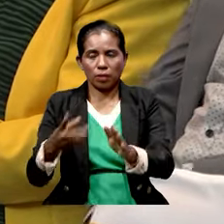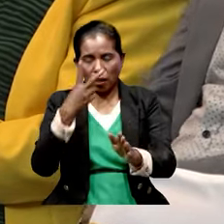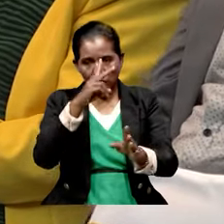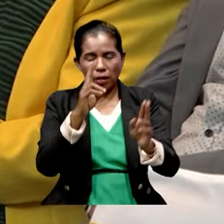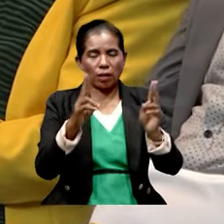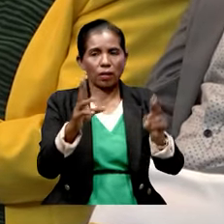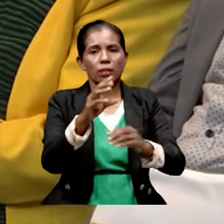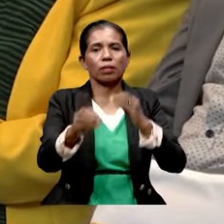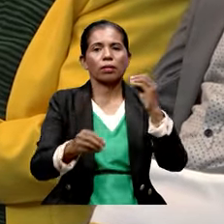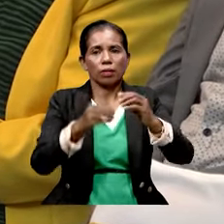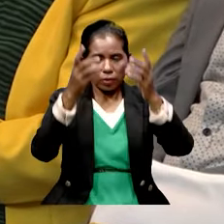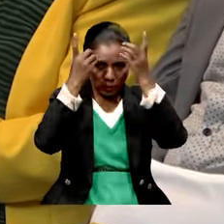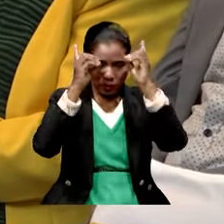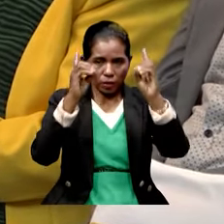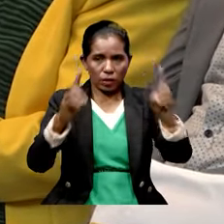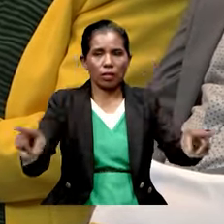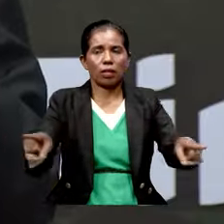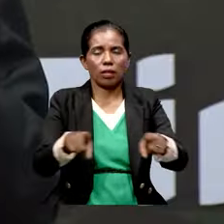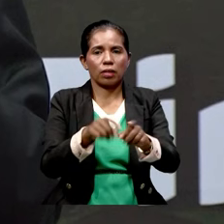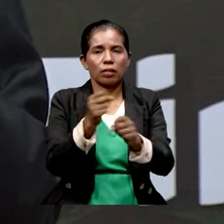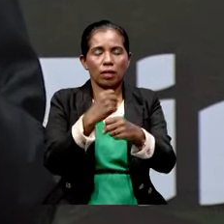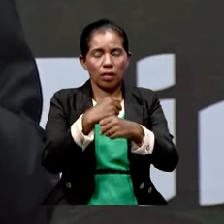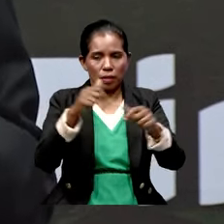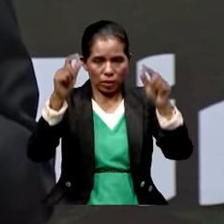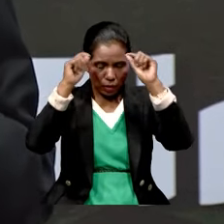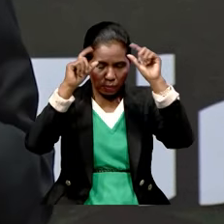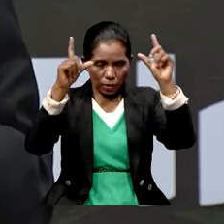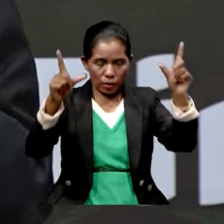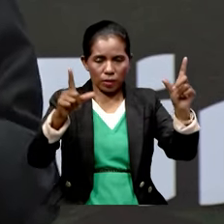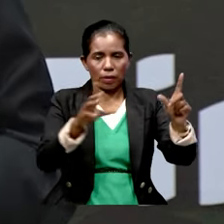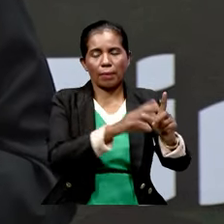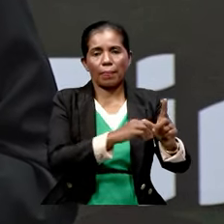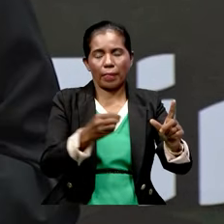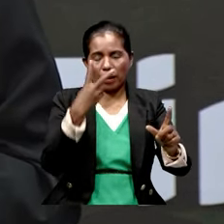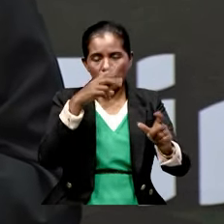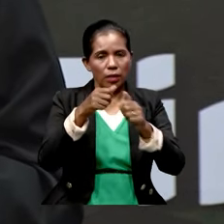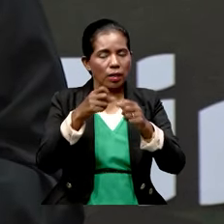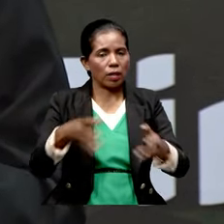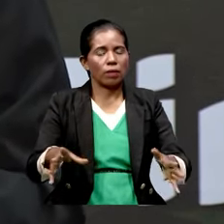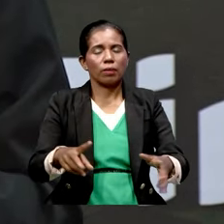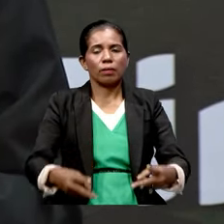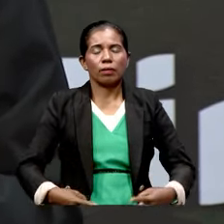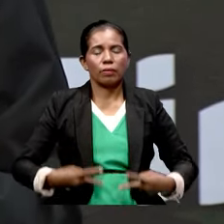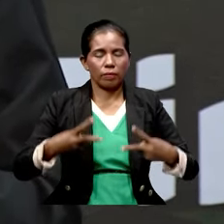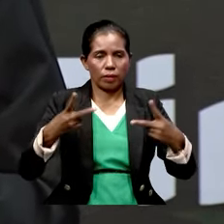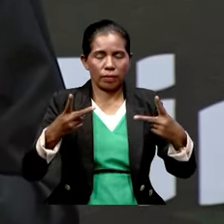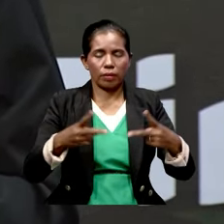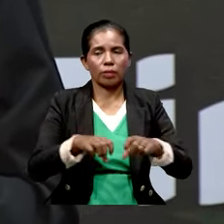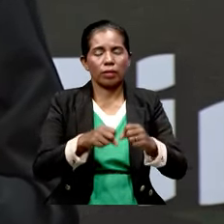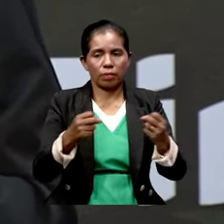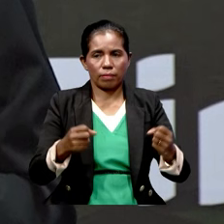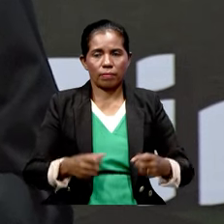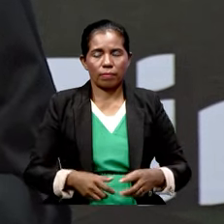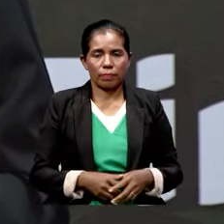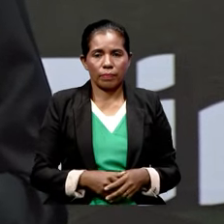no decisivo. Hanesan halo iha Timor-Leste, podi prevene tan lakon vida no destruisang. As it did in